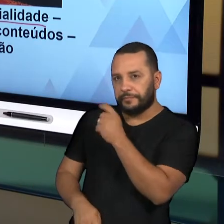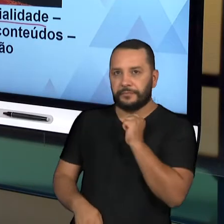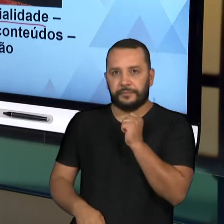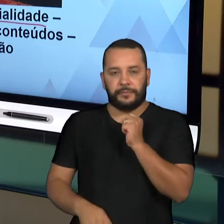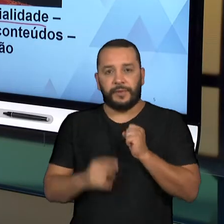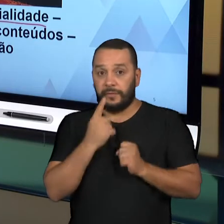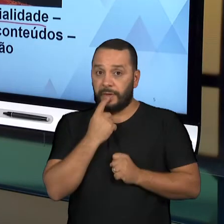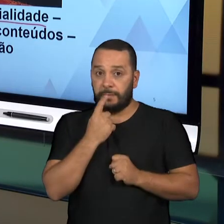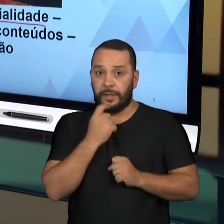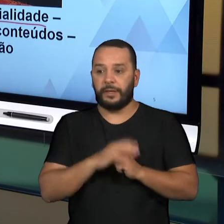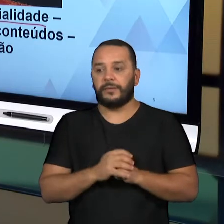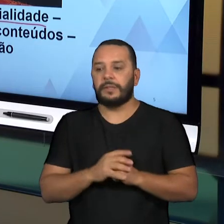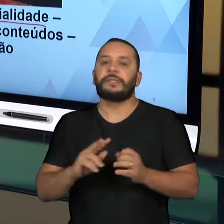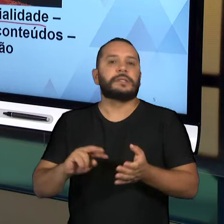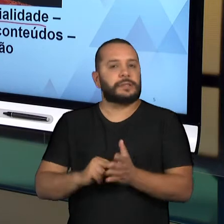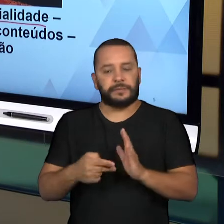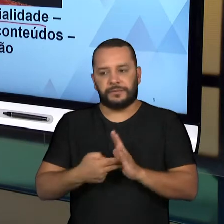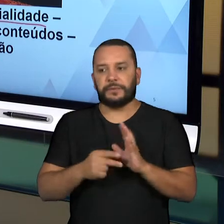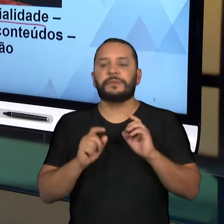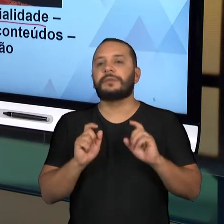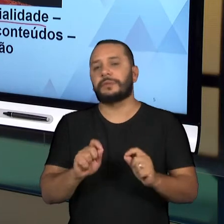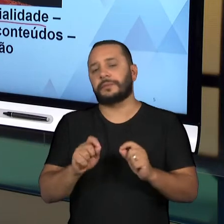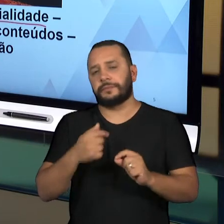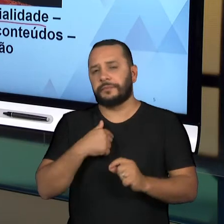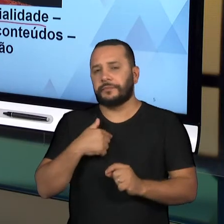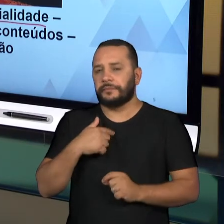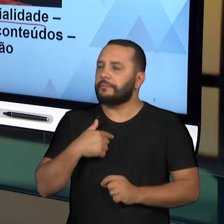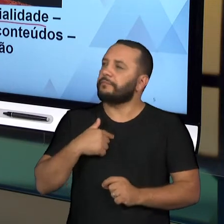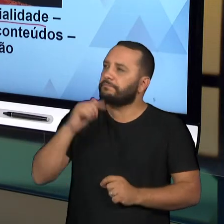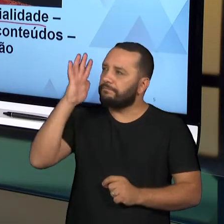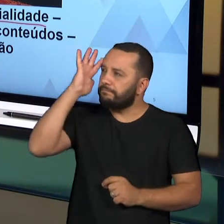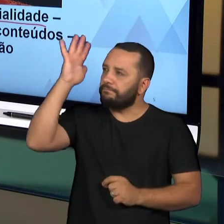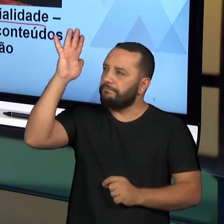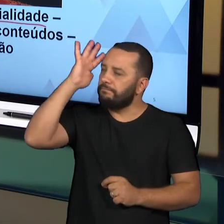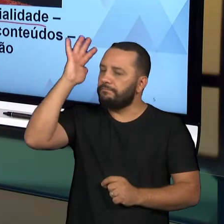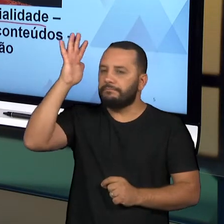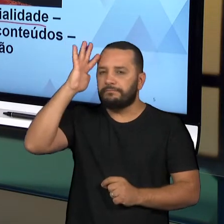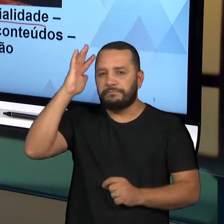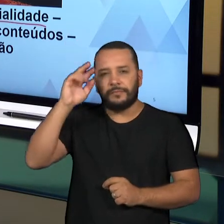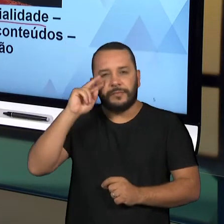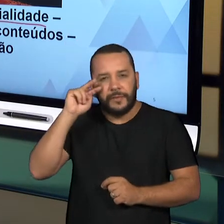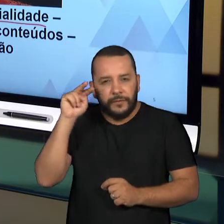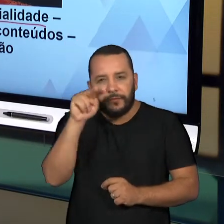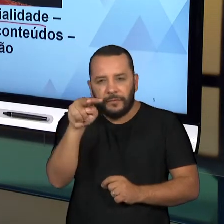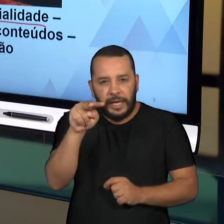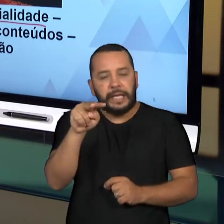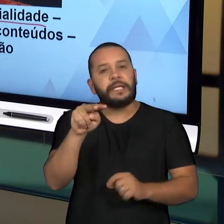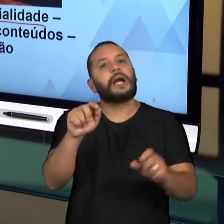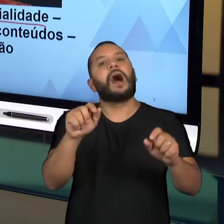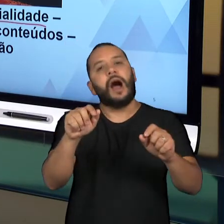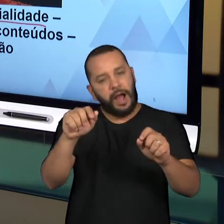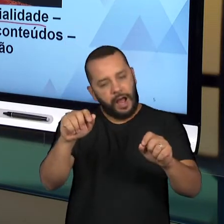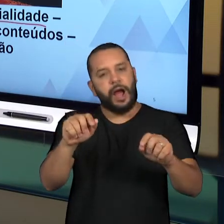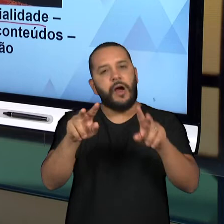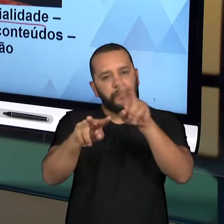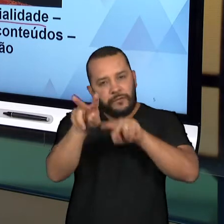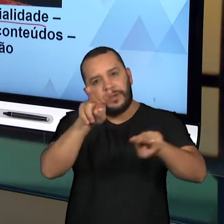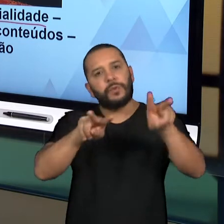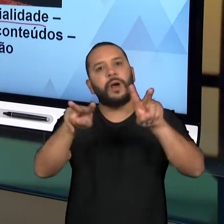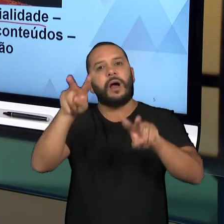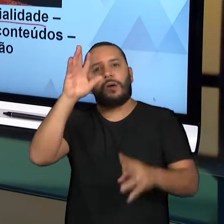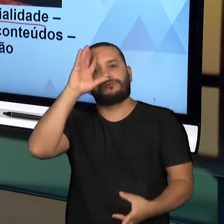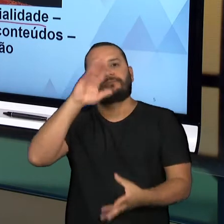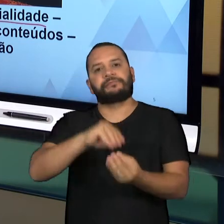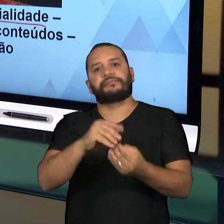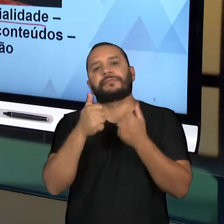e ele sai do seu plano imaginário e vem para algo mais material mas concreto e